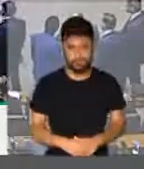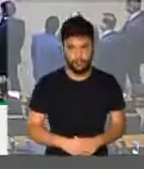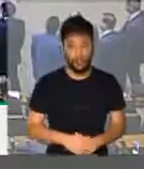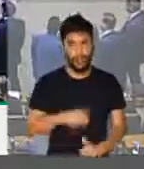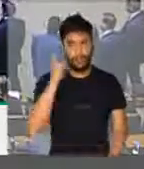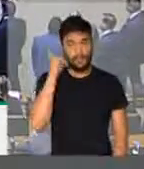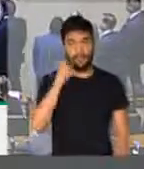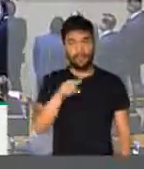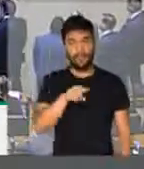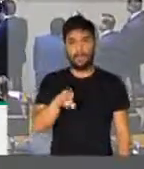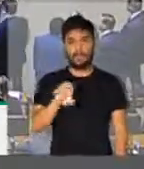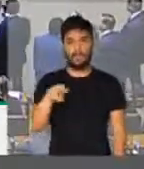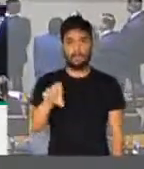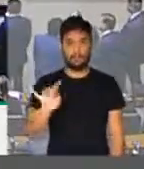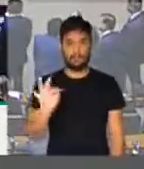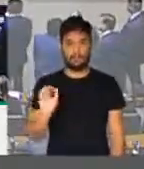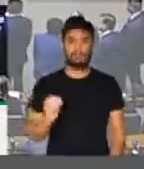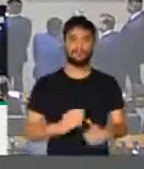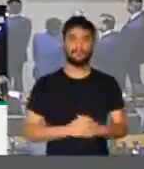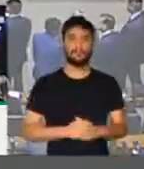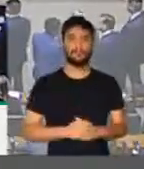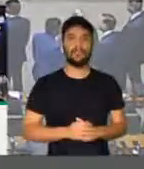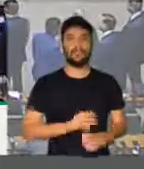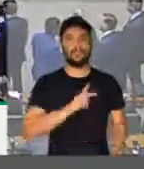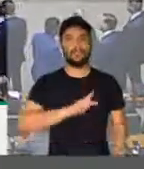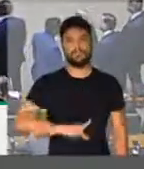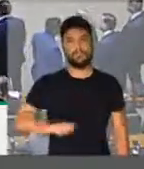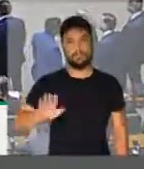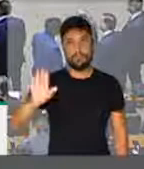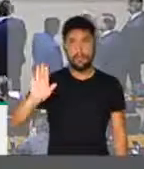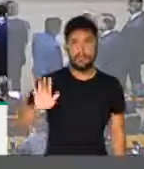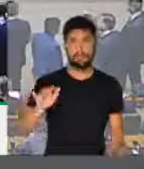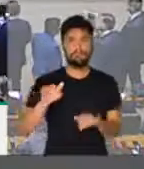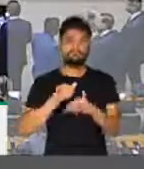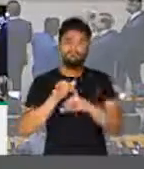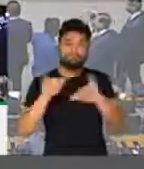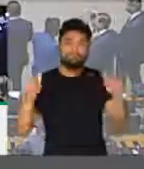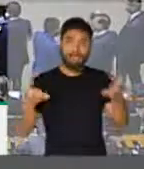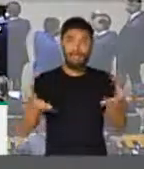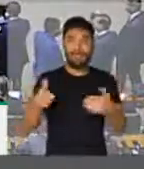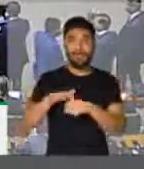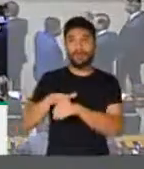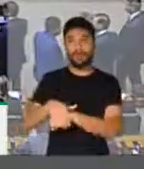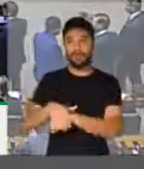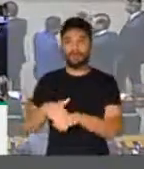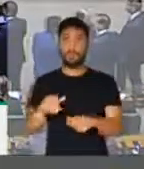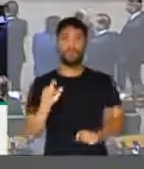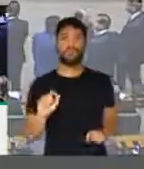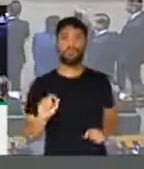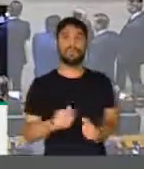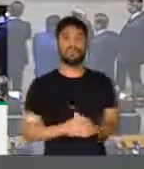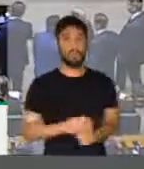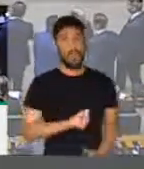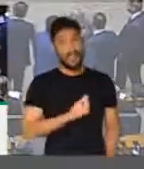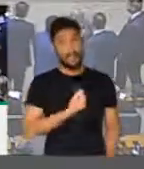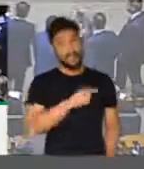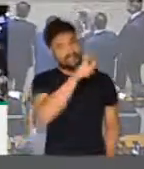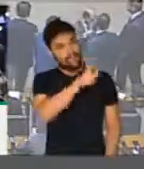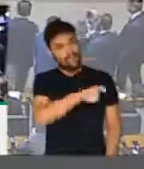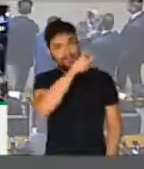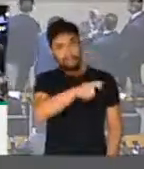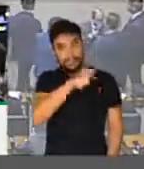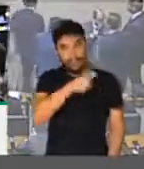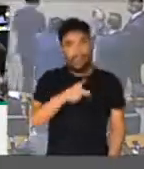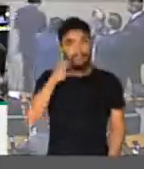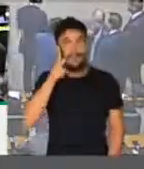Deputado Zé Neto. Senhor presidente, só para registrar aqui nessa noite de hoje, a presença dos vereadores de